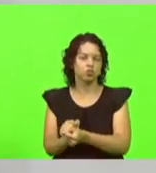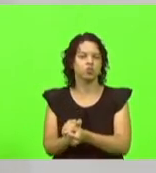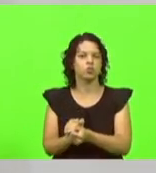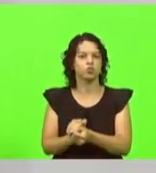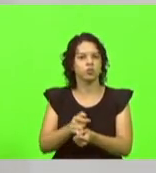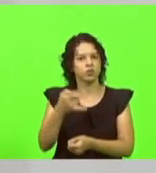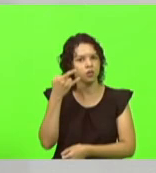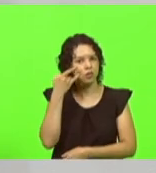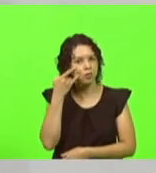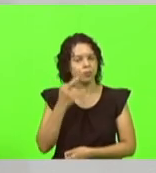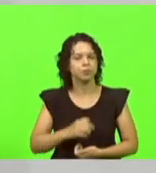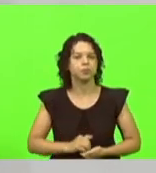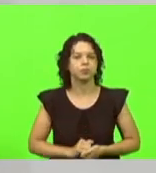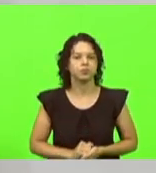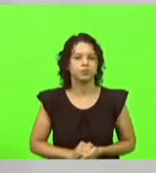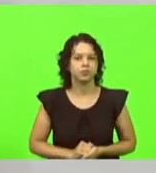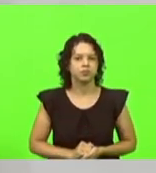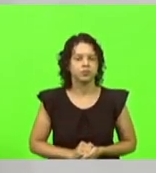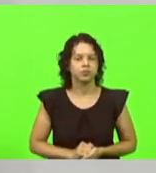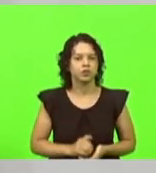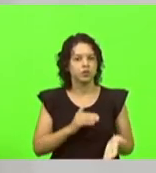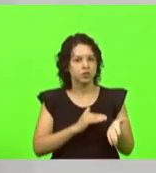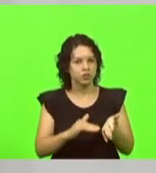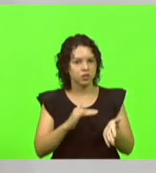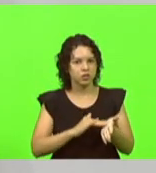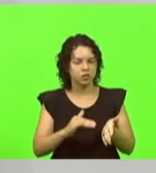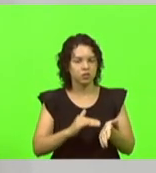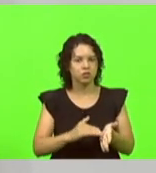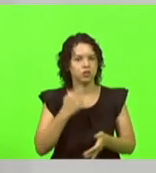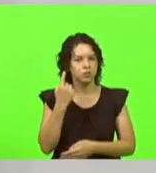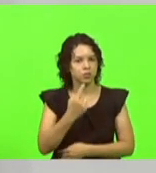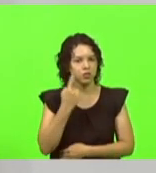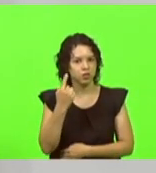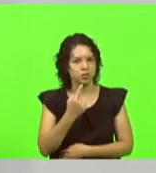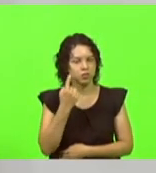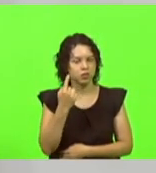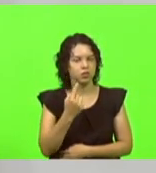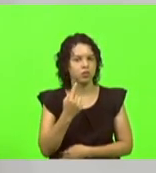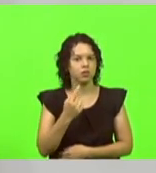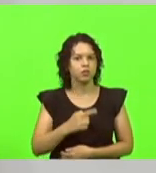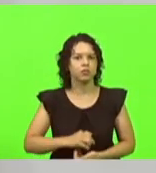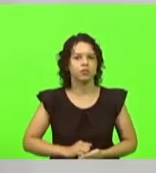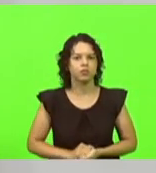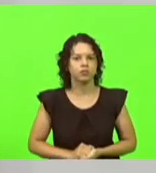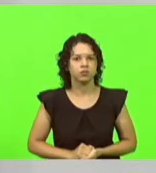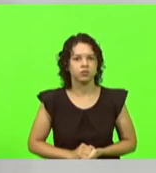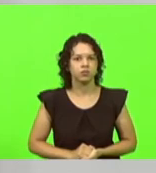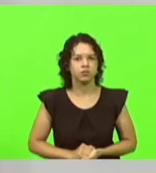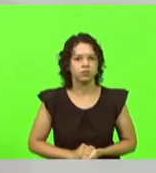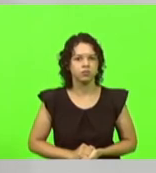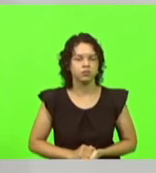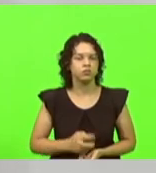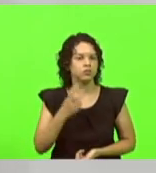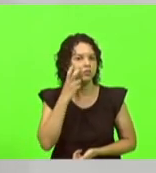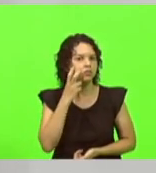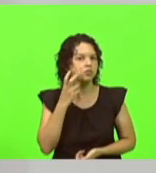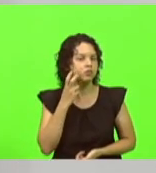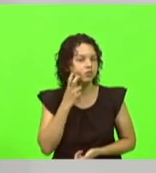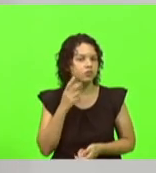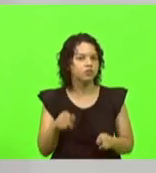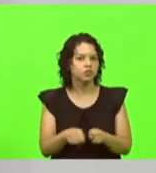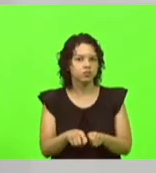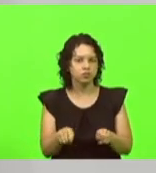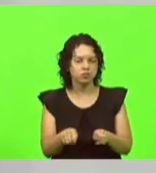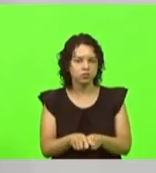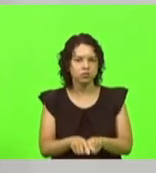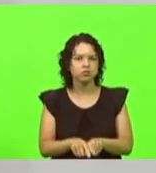Nadal. Ao secretário, deputado Fernando Vampiro, também nosso secretário, deputado